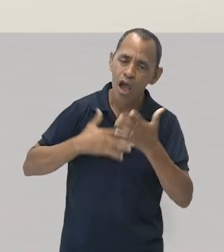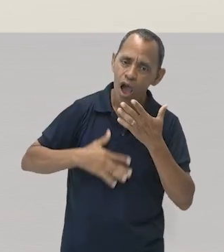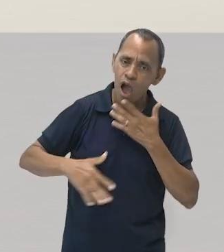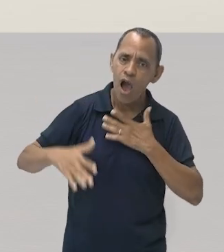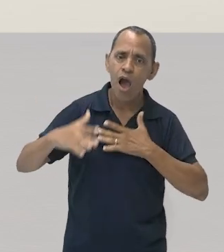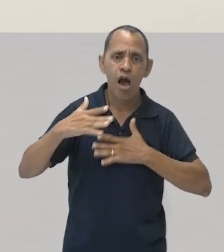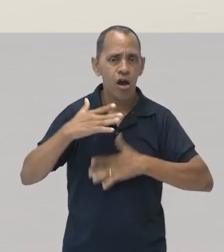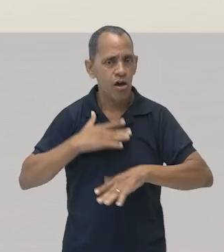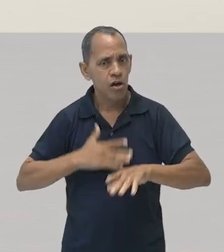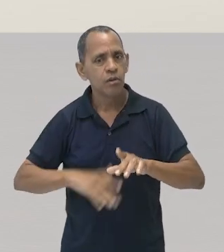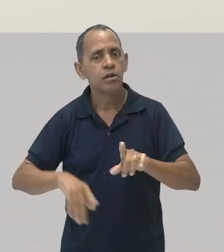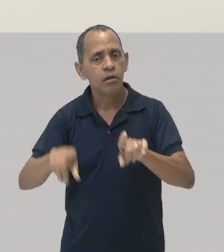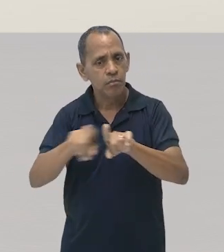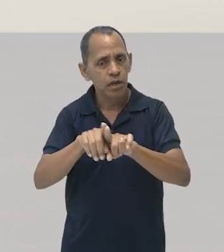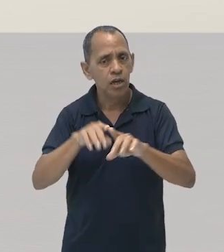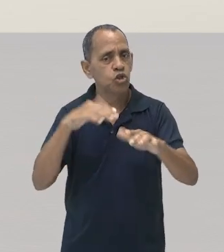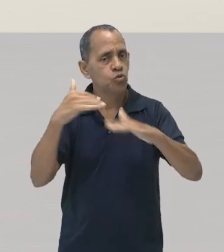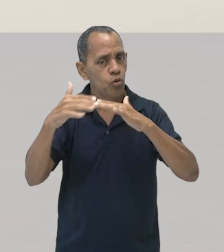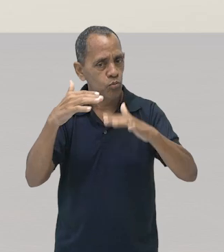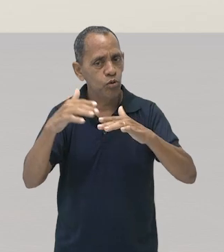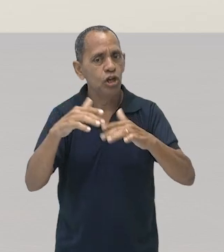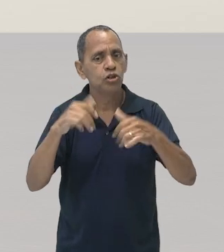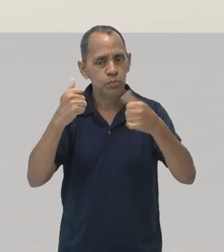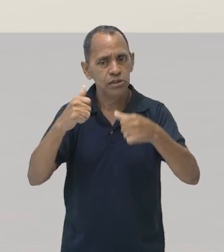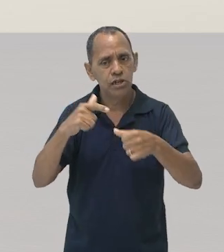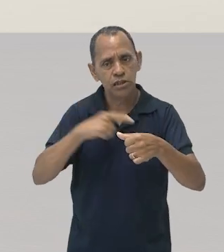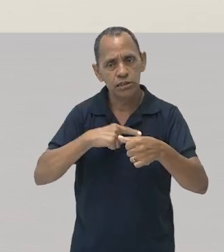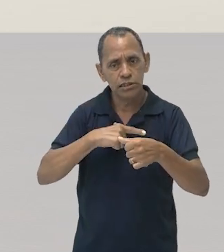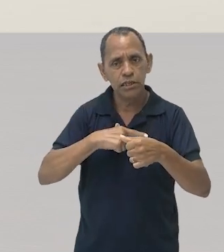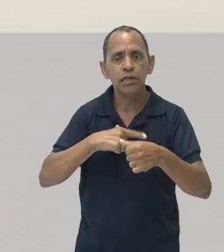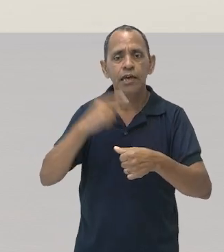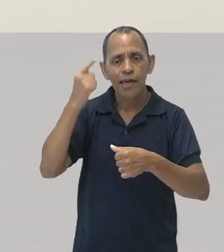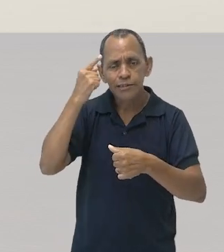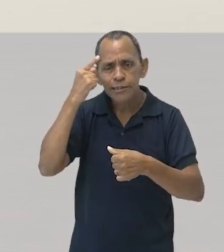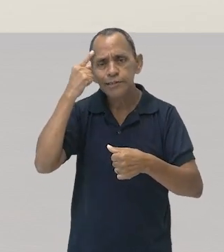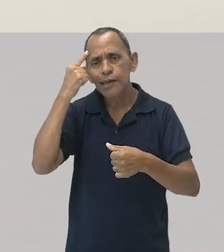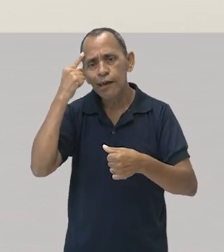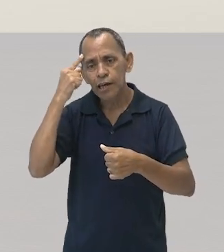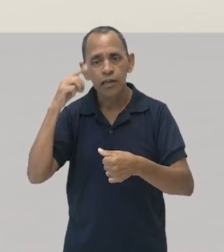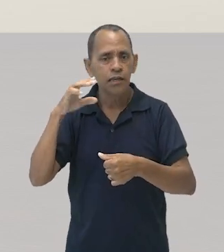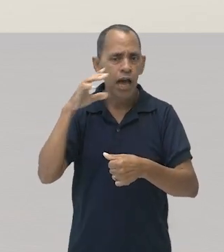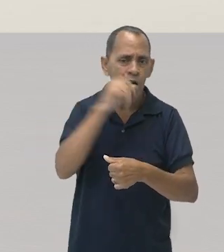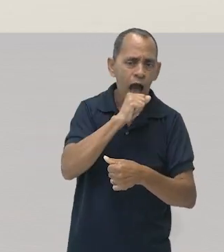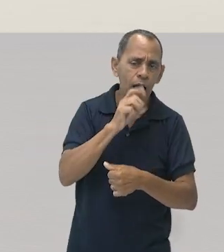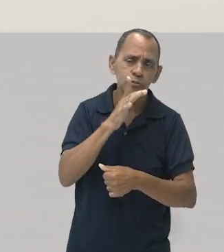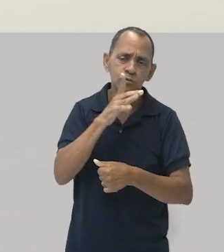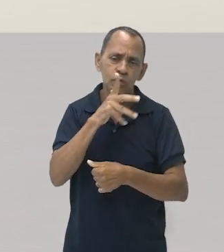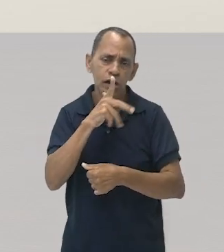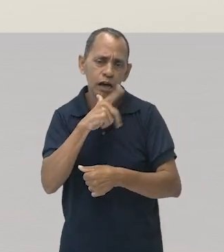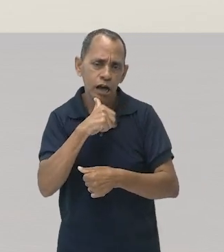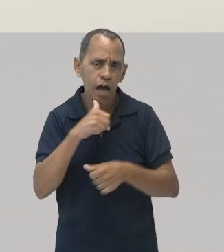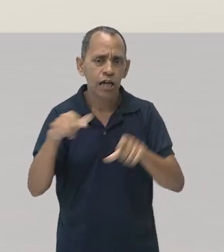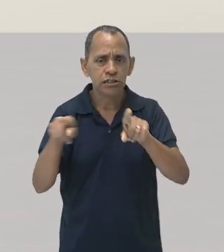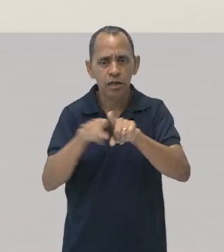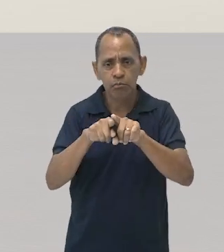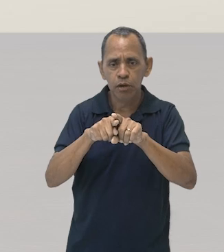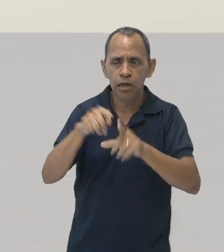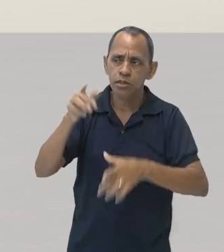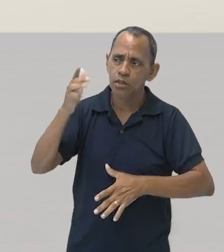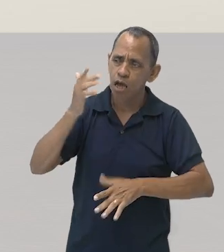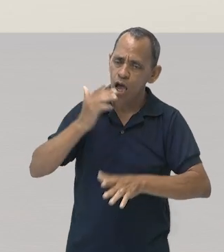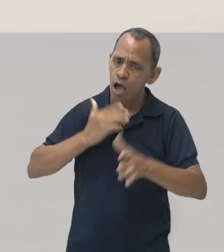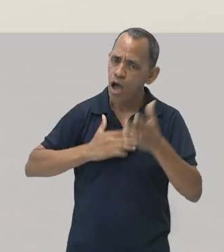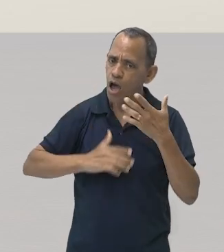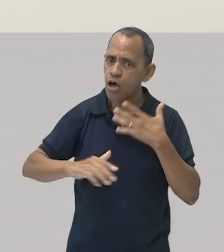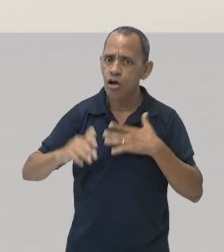calmaria, né? Então, você tem que ter essa noção do tempo, do rápido, do devagar, do lento,